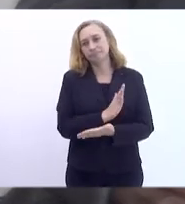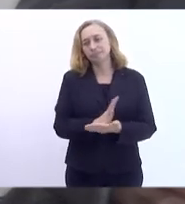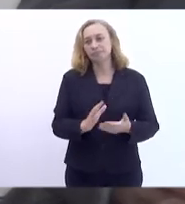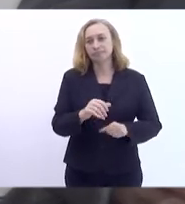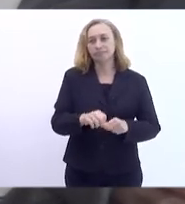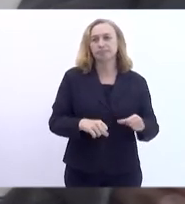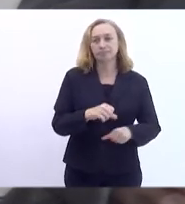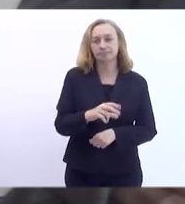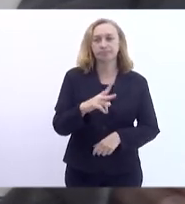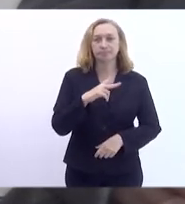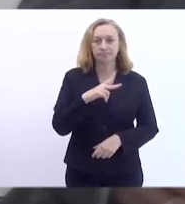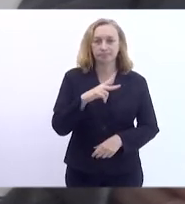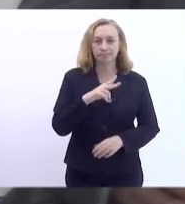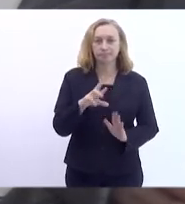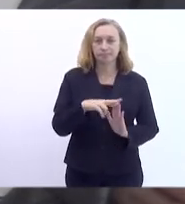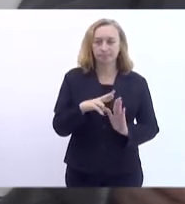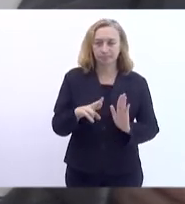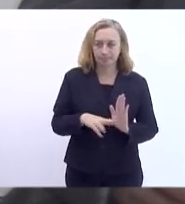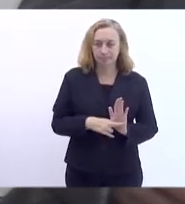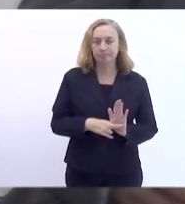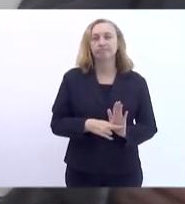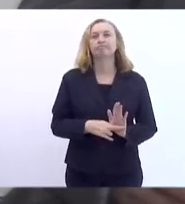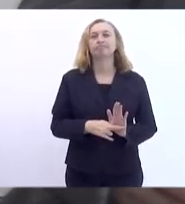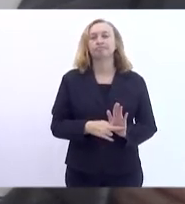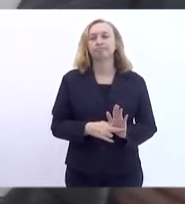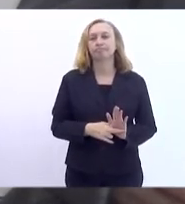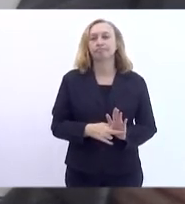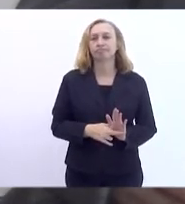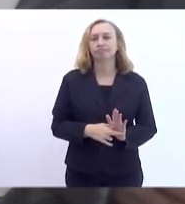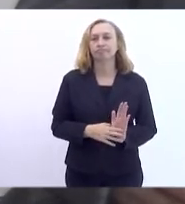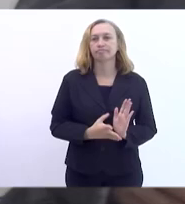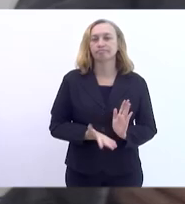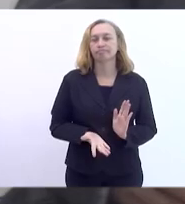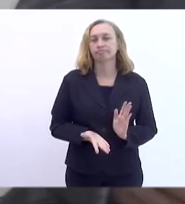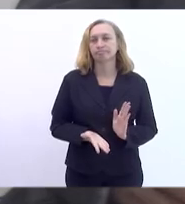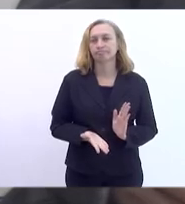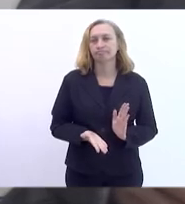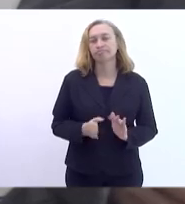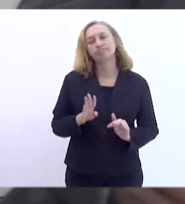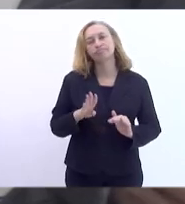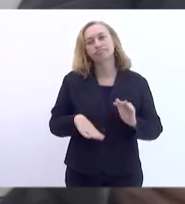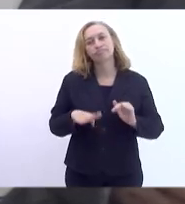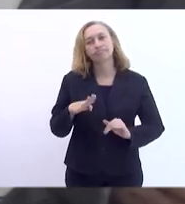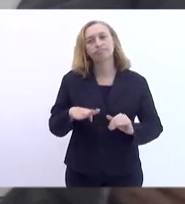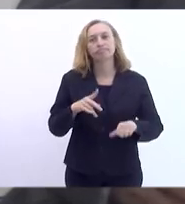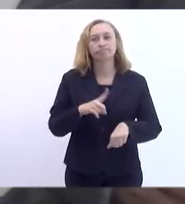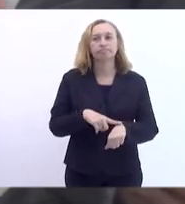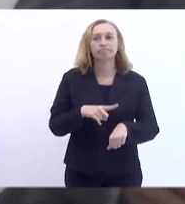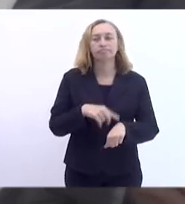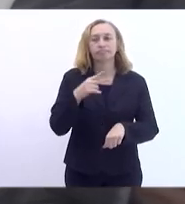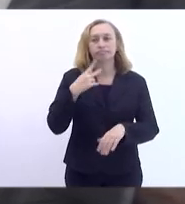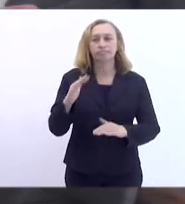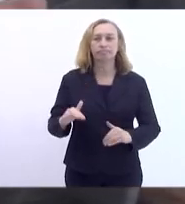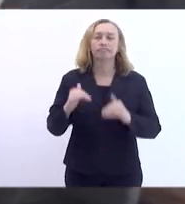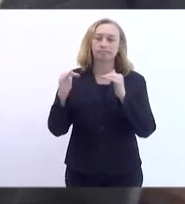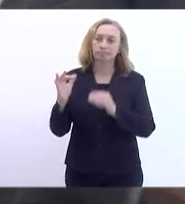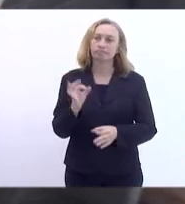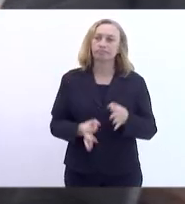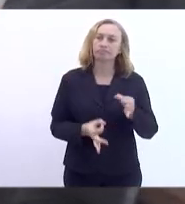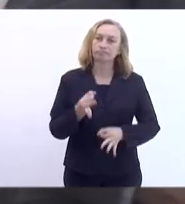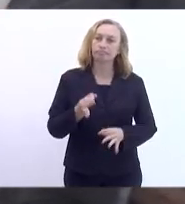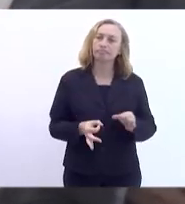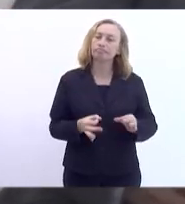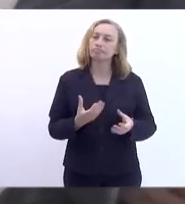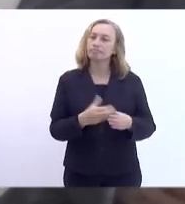mudaram a sua própria jurisprudência muitos e muitas vezes é em determinada época se dizia que o Supremo mudava sua jurisprudência